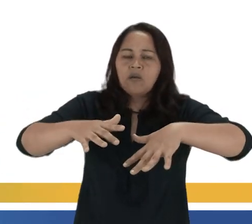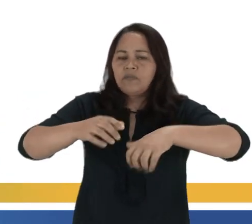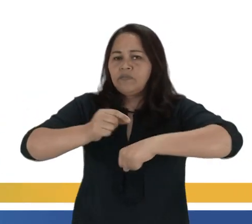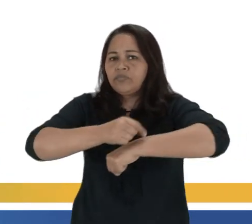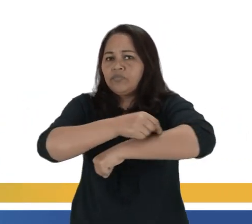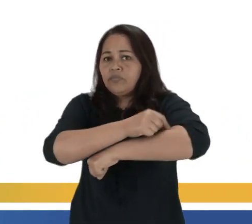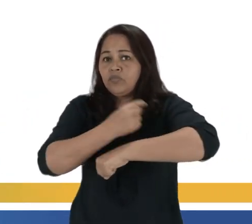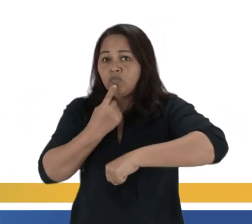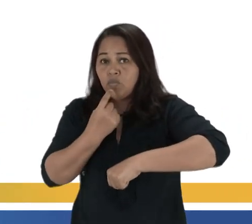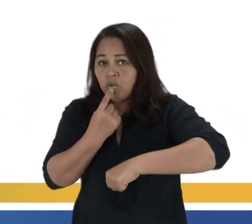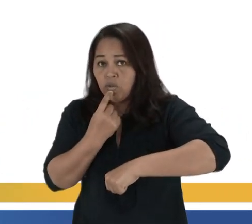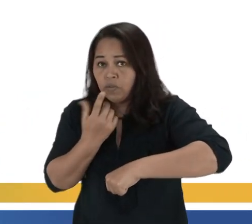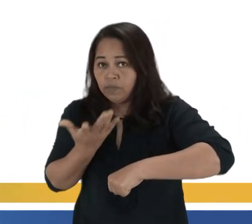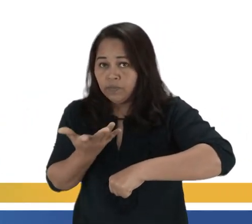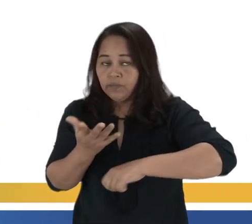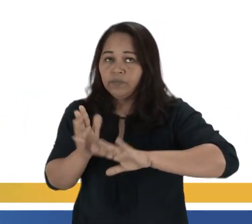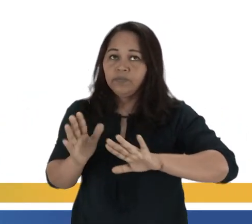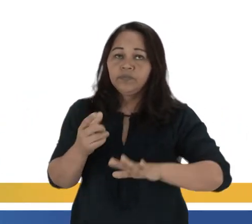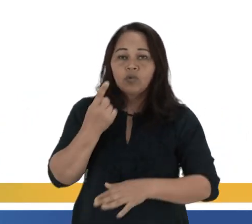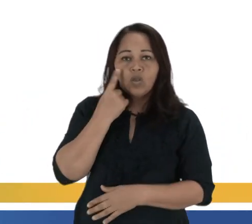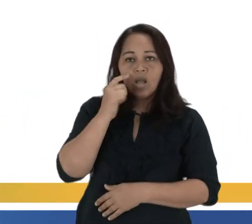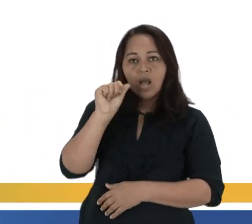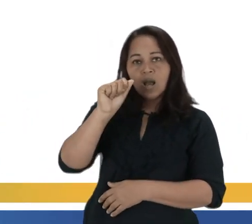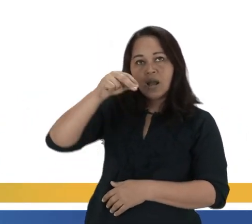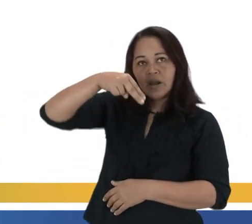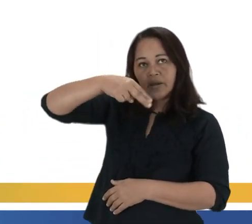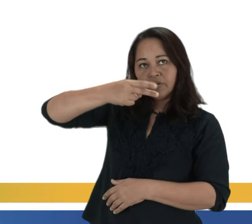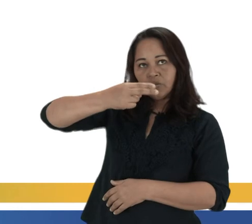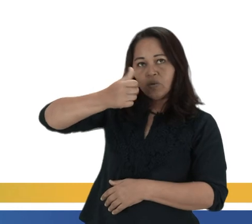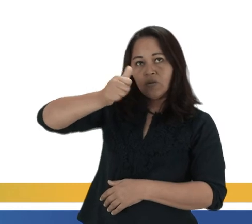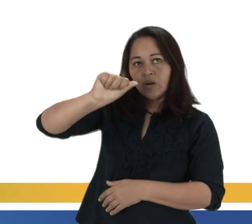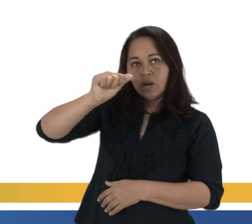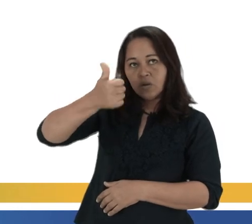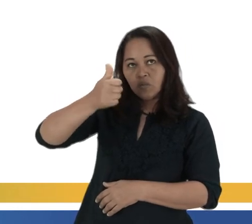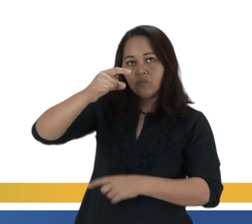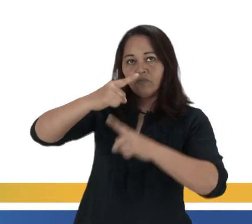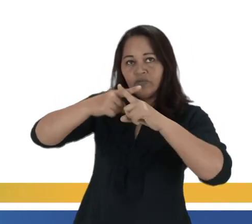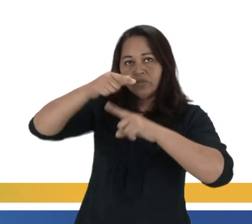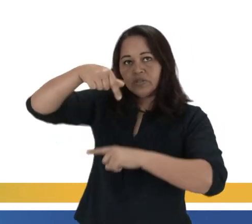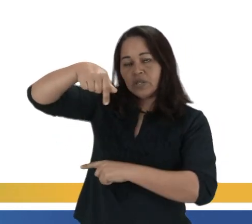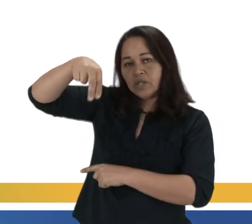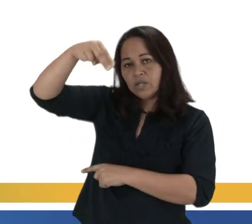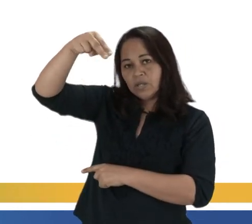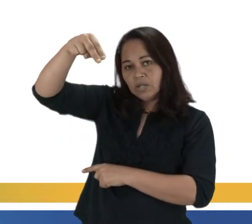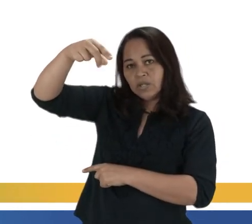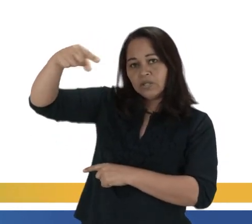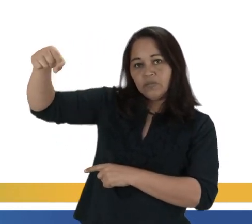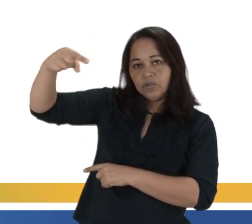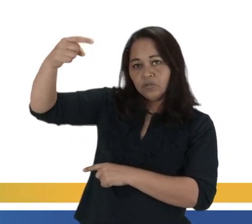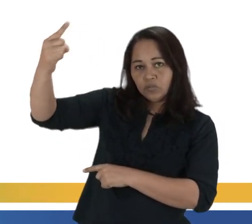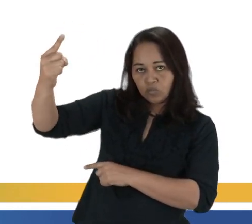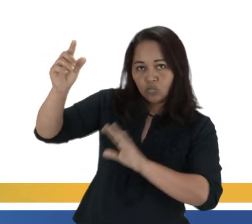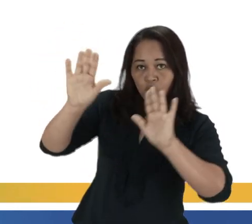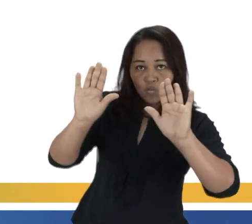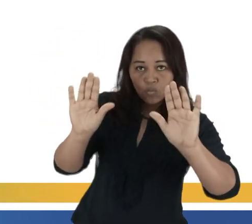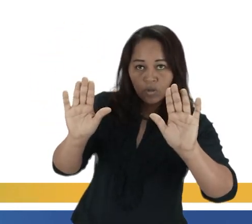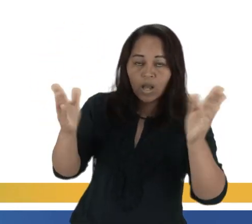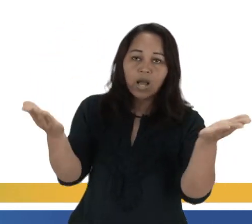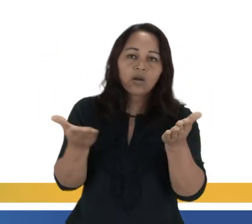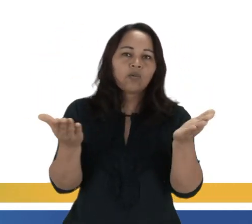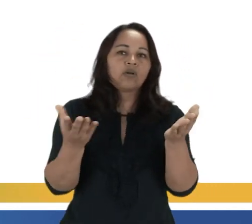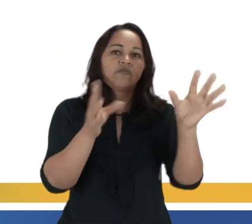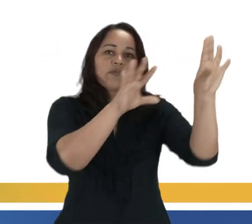aí a nossa fórmula do termo geral, enésimo termo igual a 1 vezes Q elevado a N menos 1.